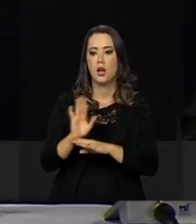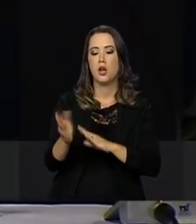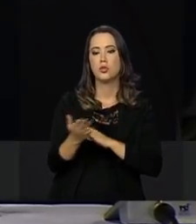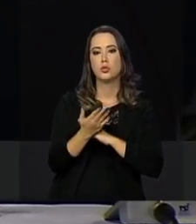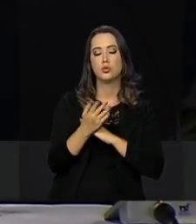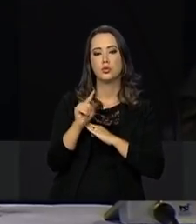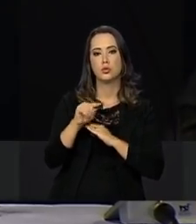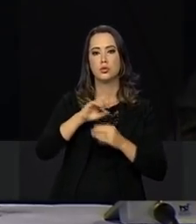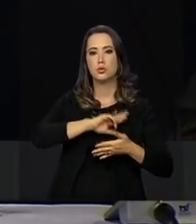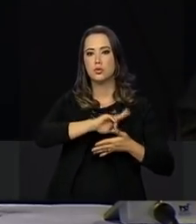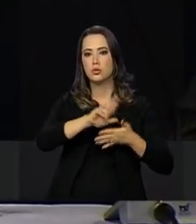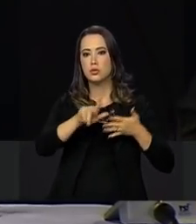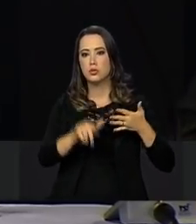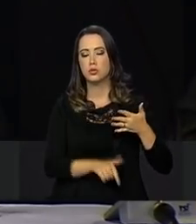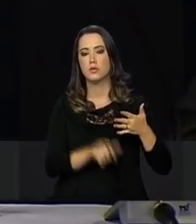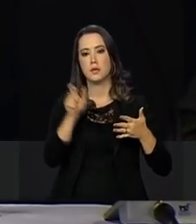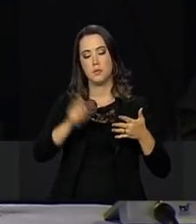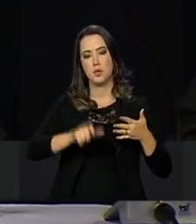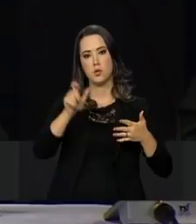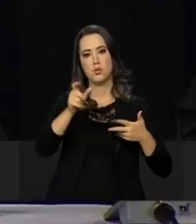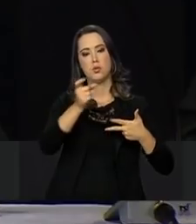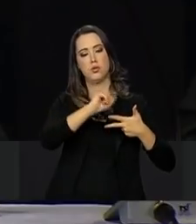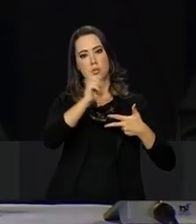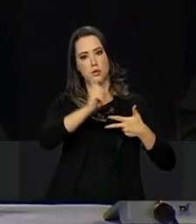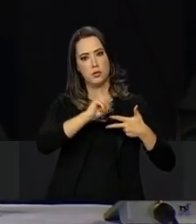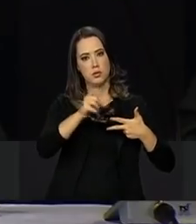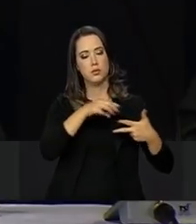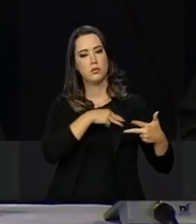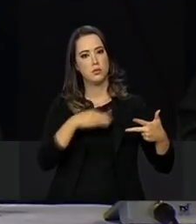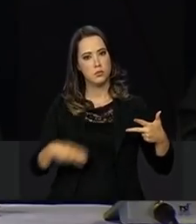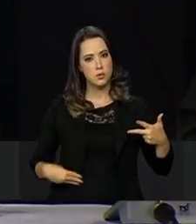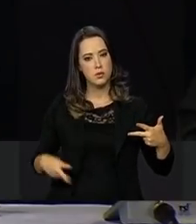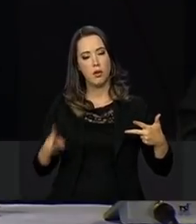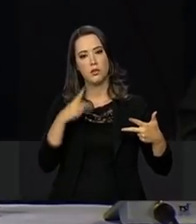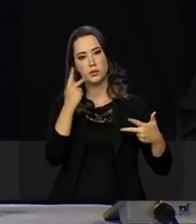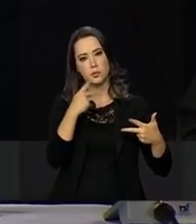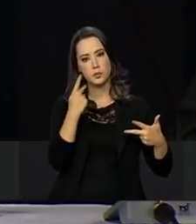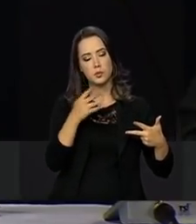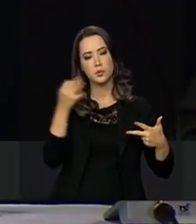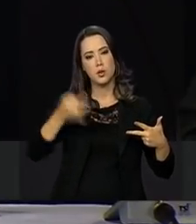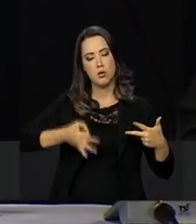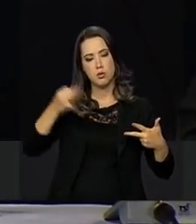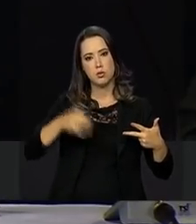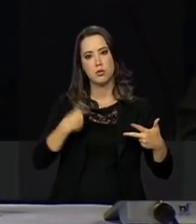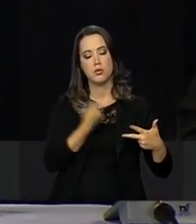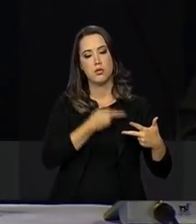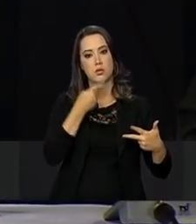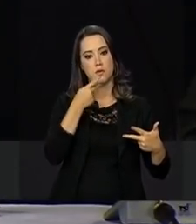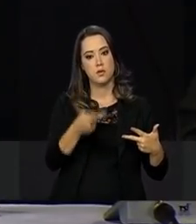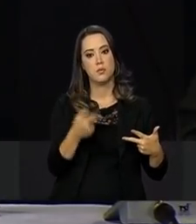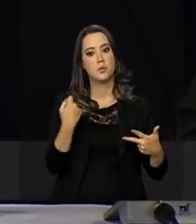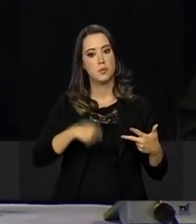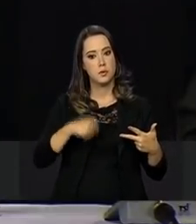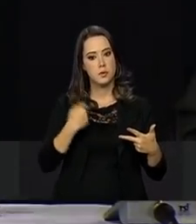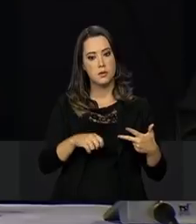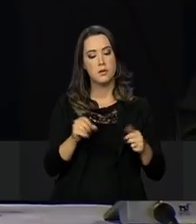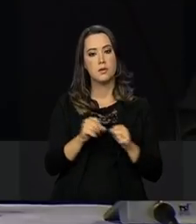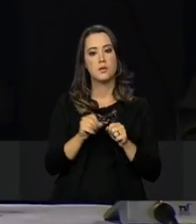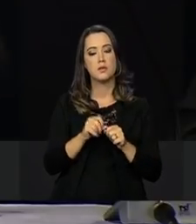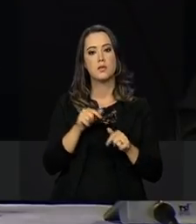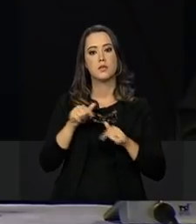colaboração de vários companheiros do Executivo, do Ministério Público, do Judiciário, nós dissemos que nós temos que praticar um